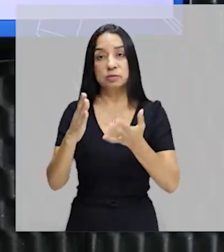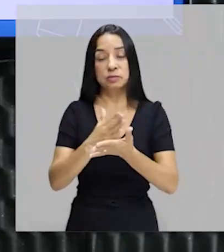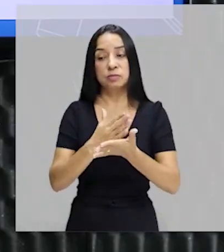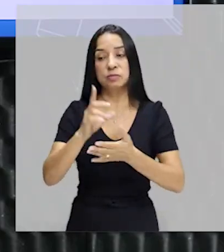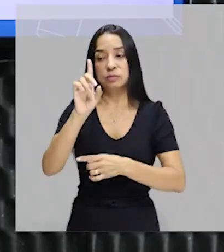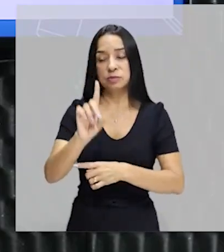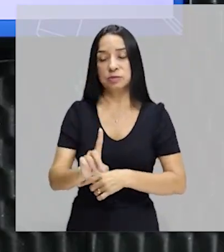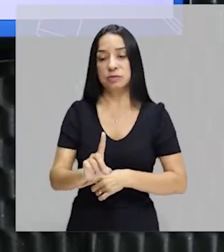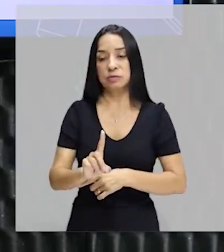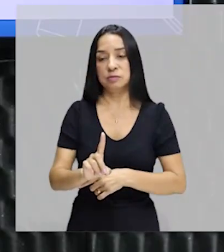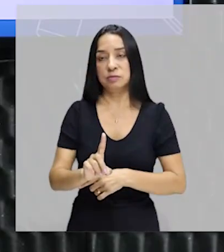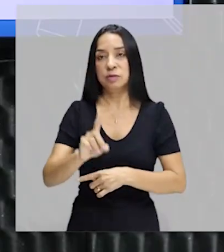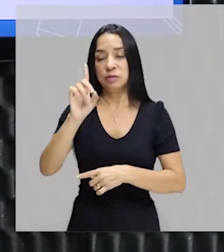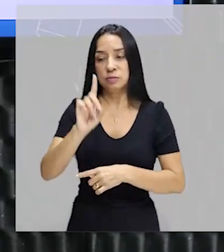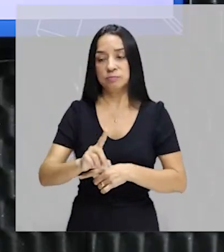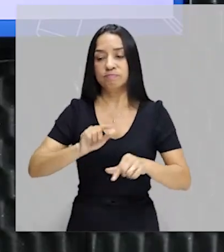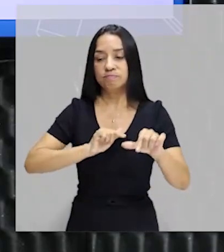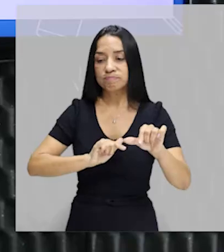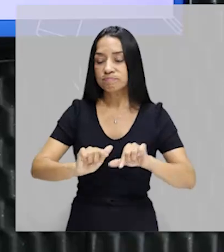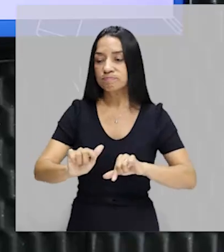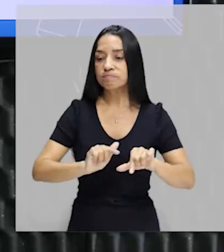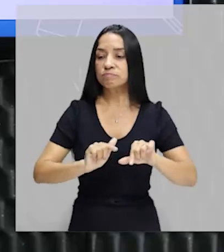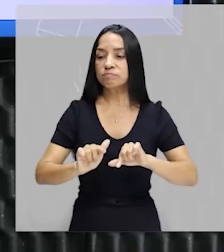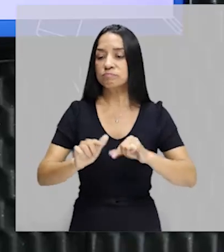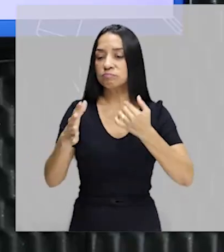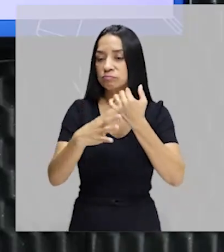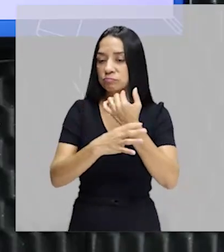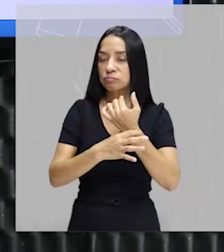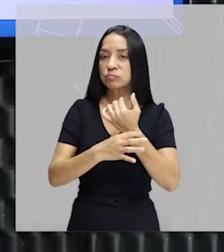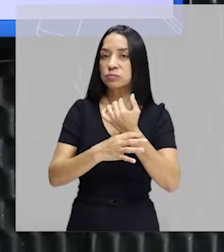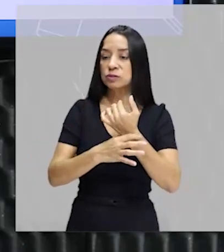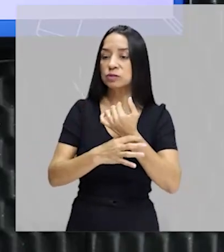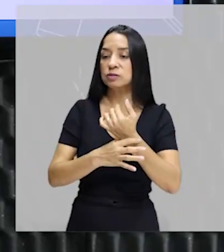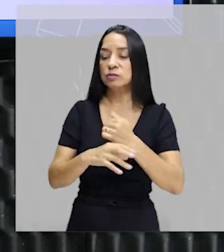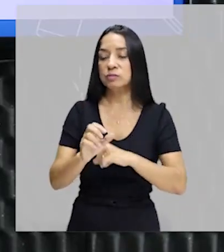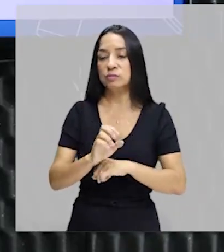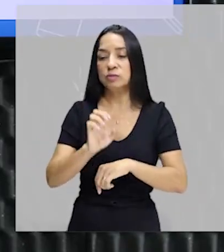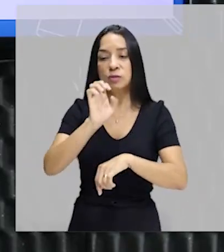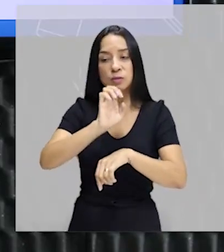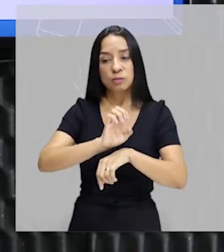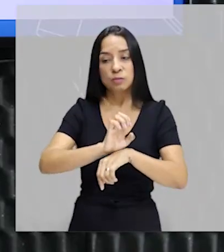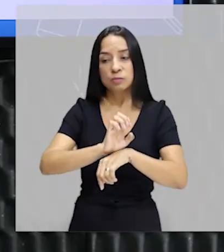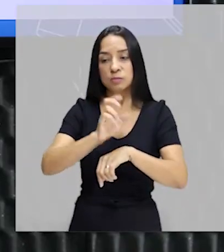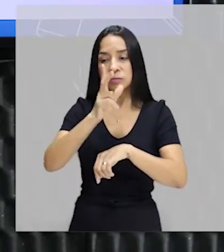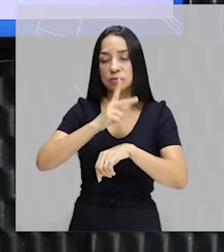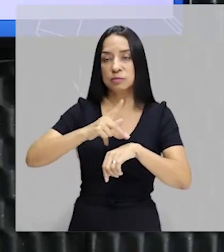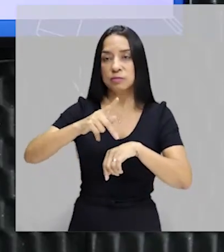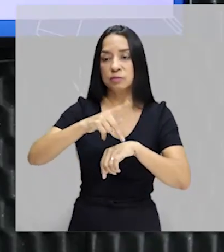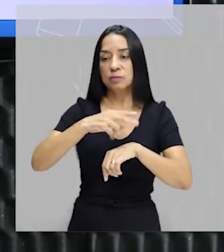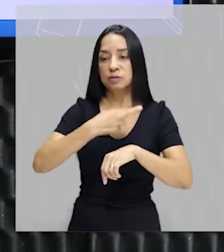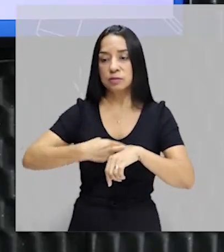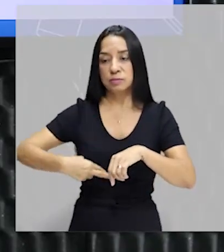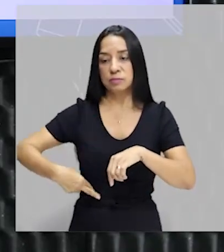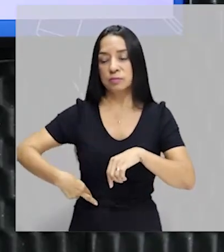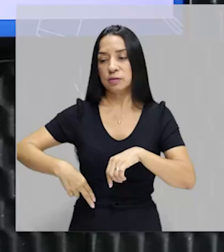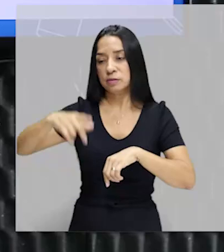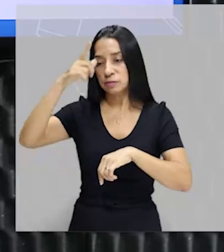Inclusive, esses direitos trabalhistas, garantidos pelo Estado republicano alemão, logo após a Primeira Guerra